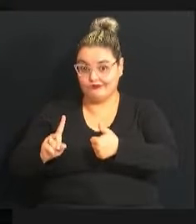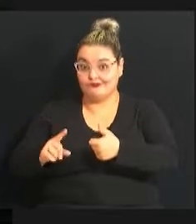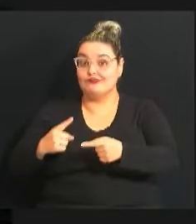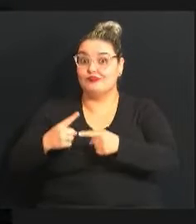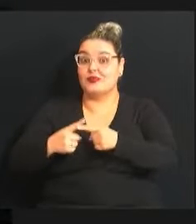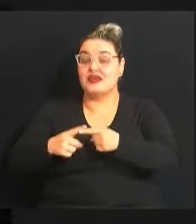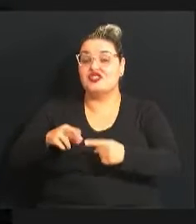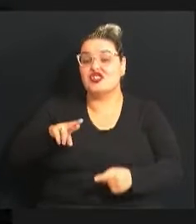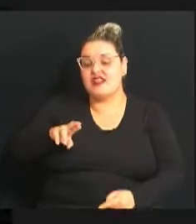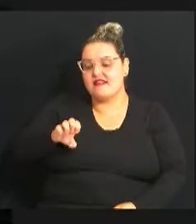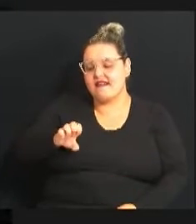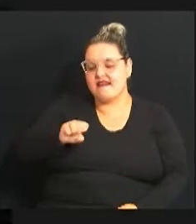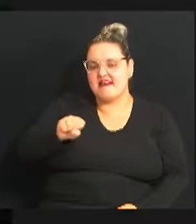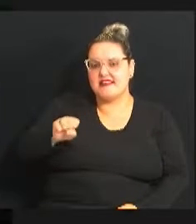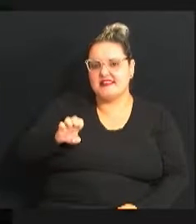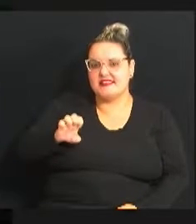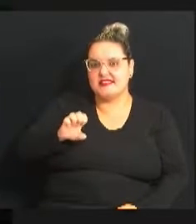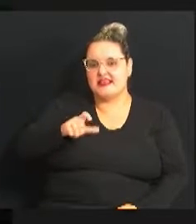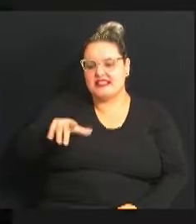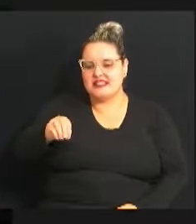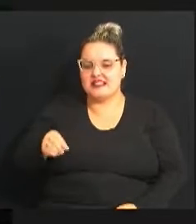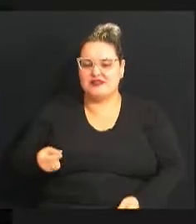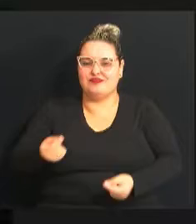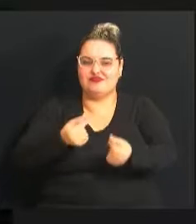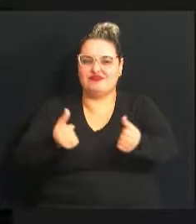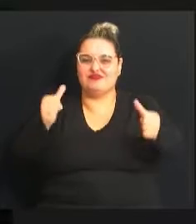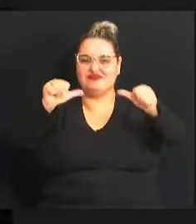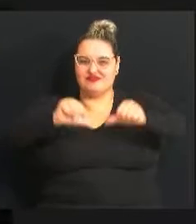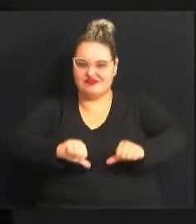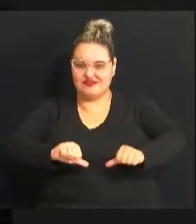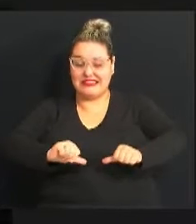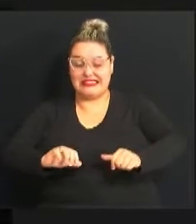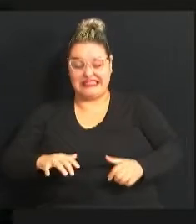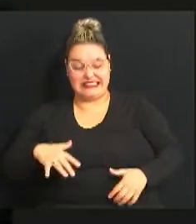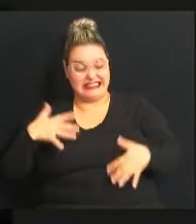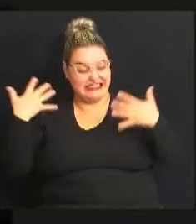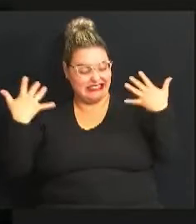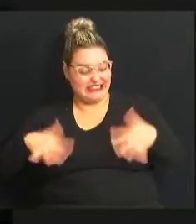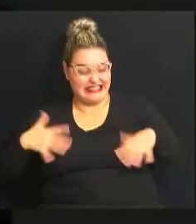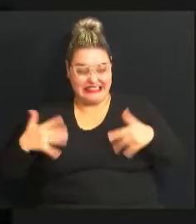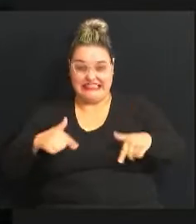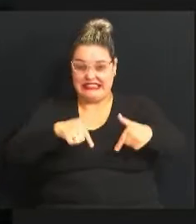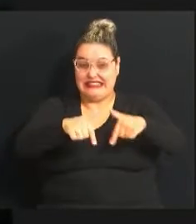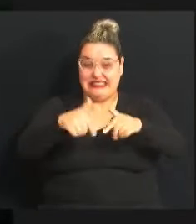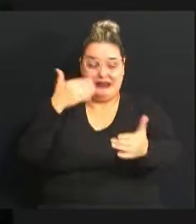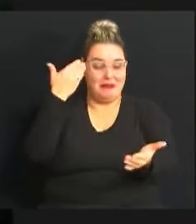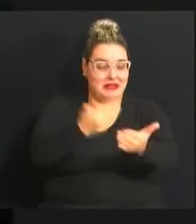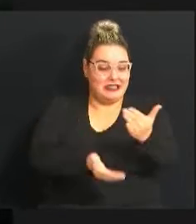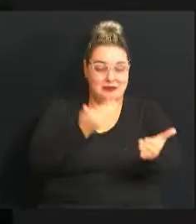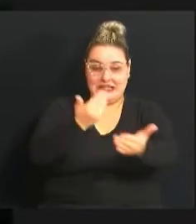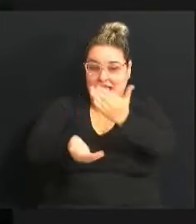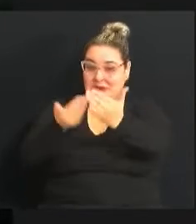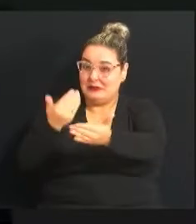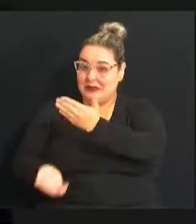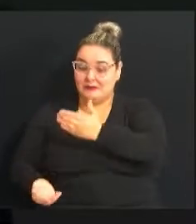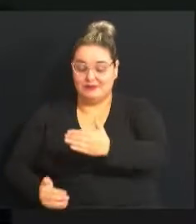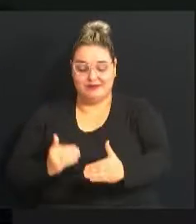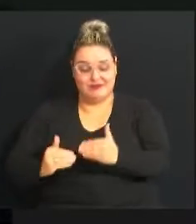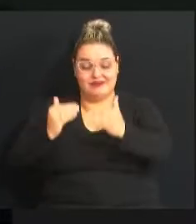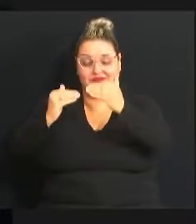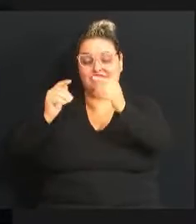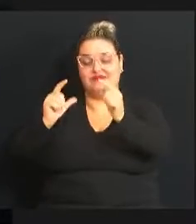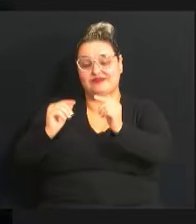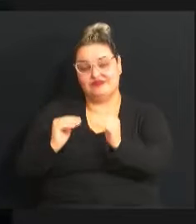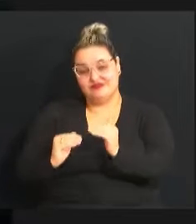recessão crítica, de recessão econômica aguda, de alto desemprego, baixa utilização da capacidade produtiva. Tudo